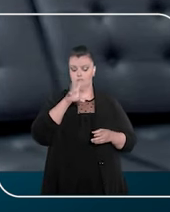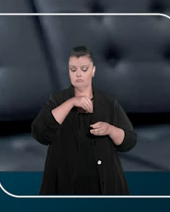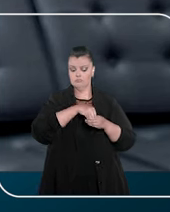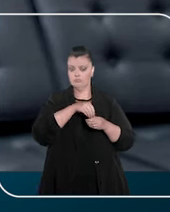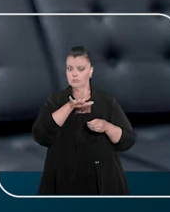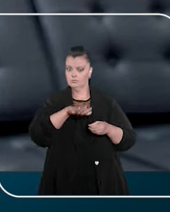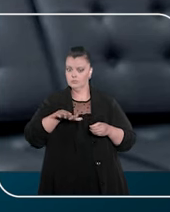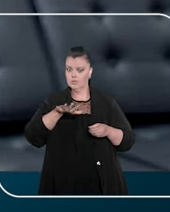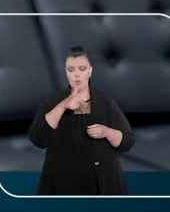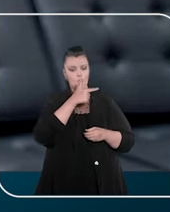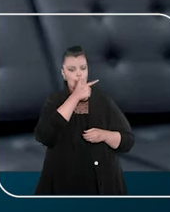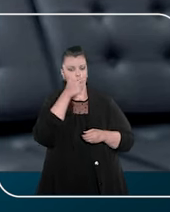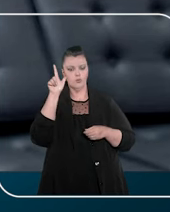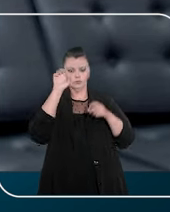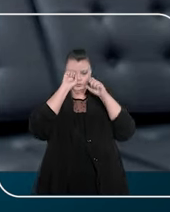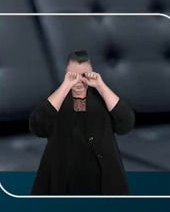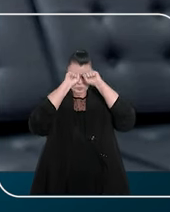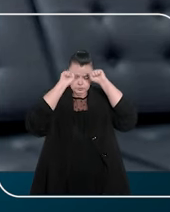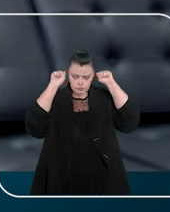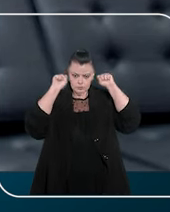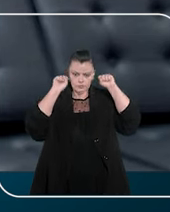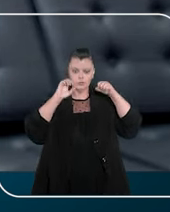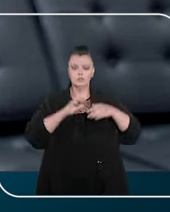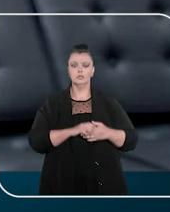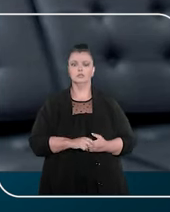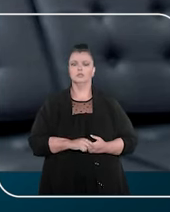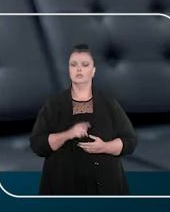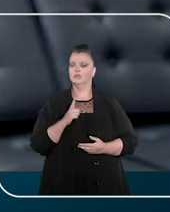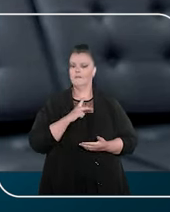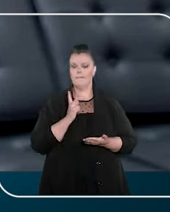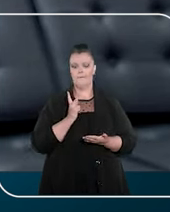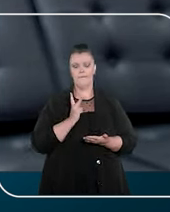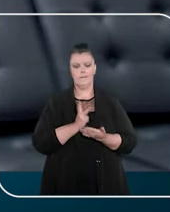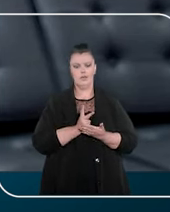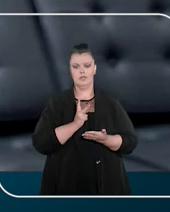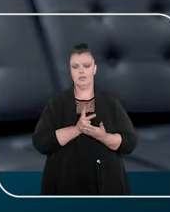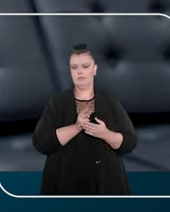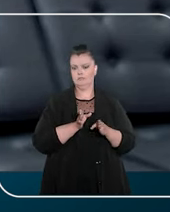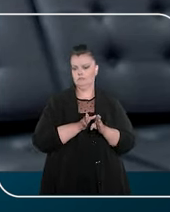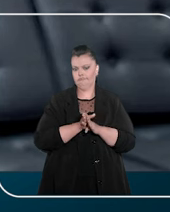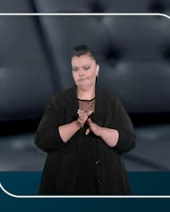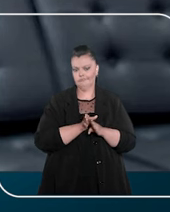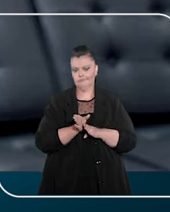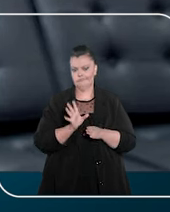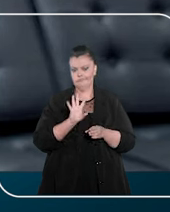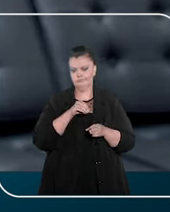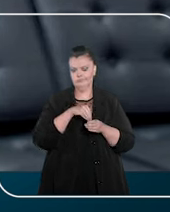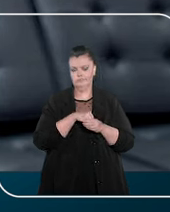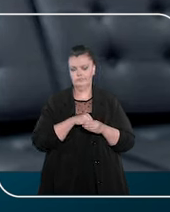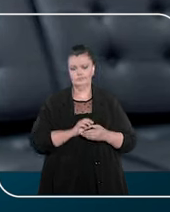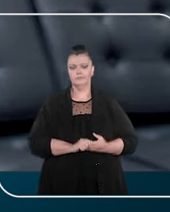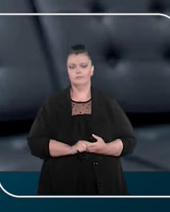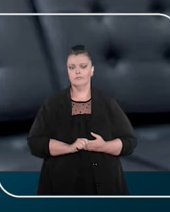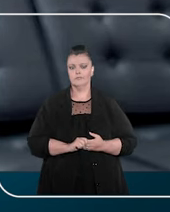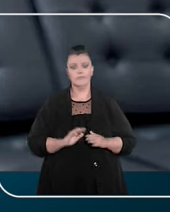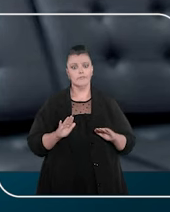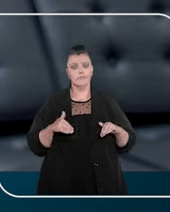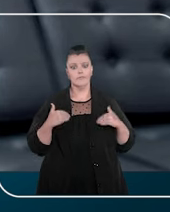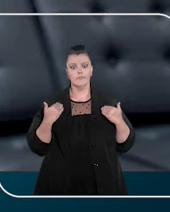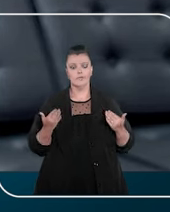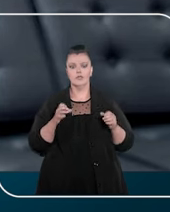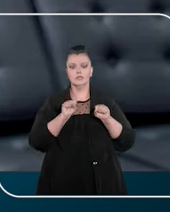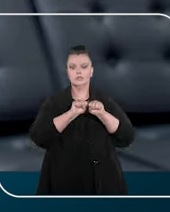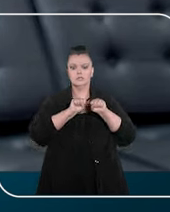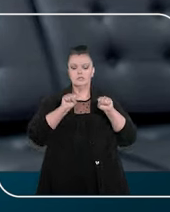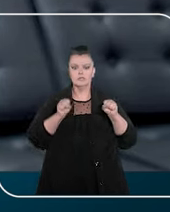outros tribunais sigam a mesma orientação, porque, caso contrário, nós teremos um sistema caótico,